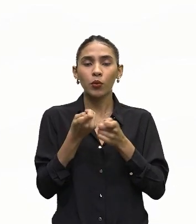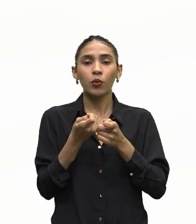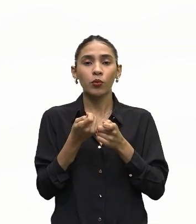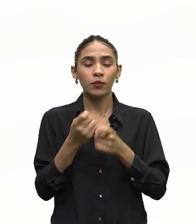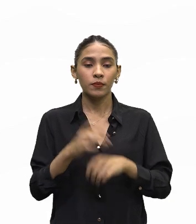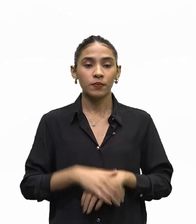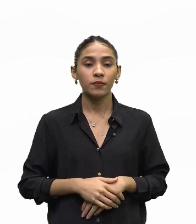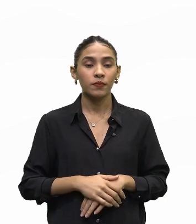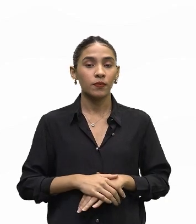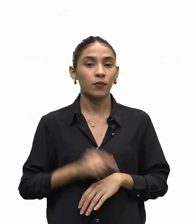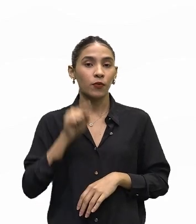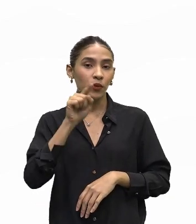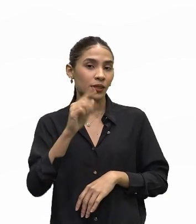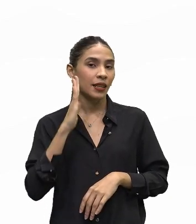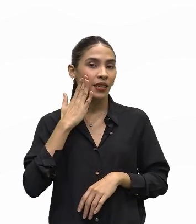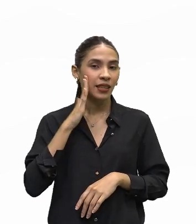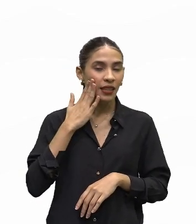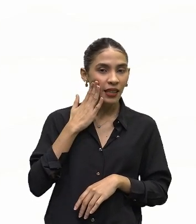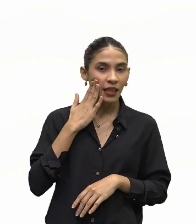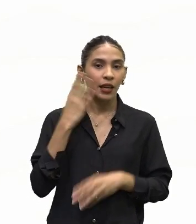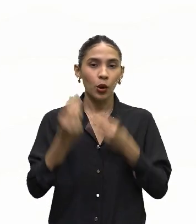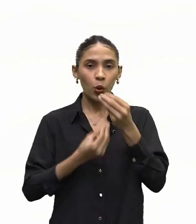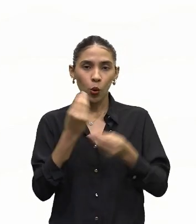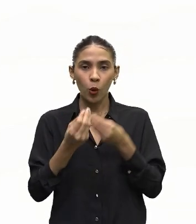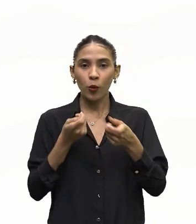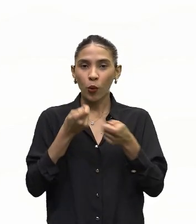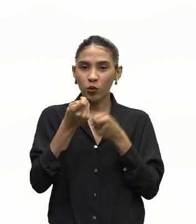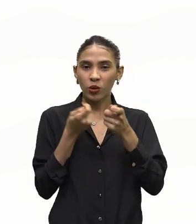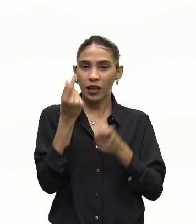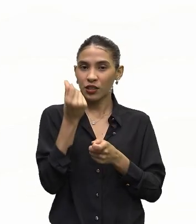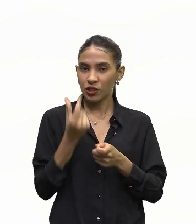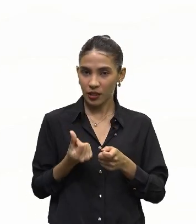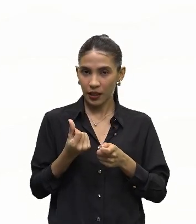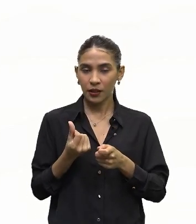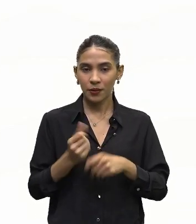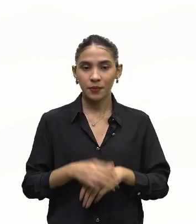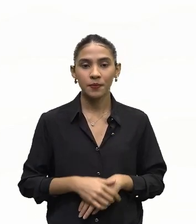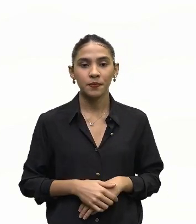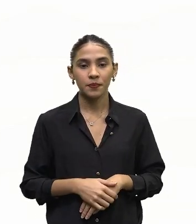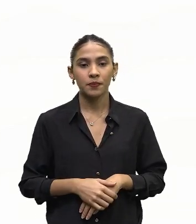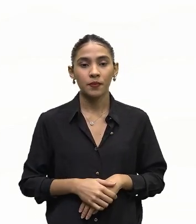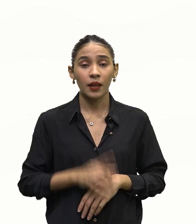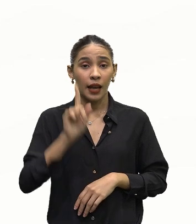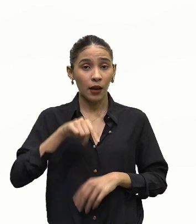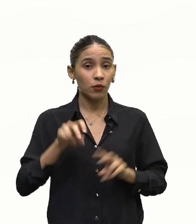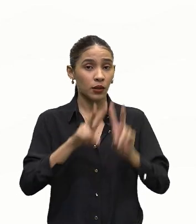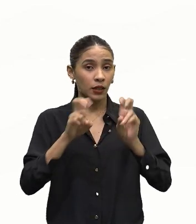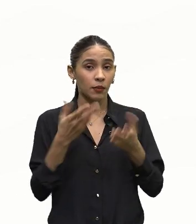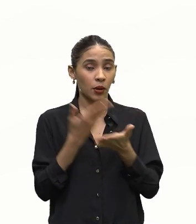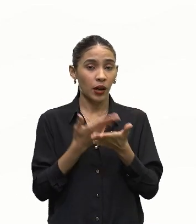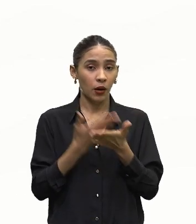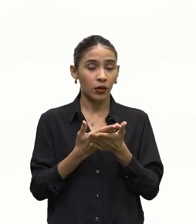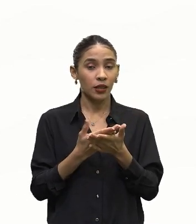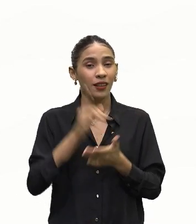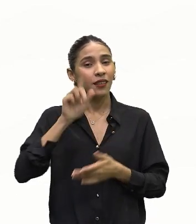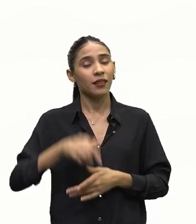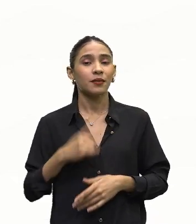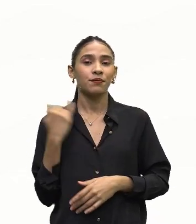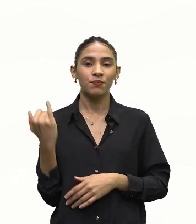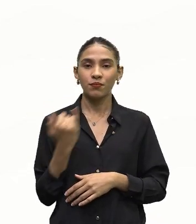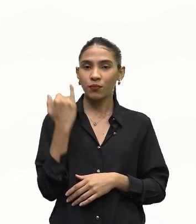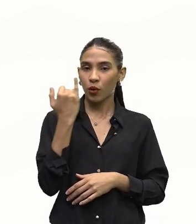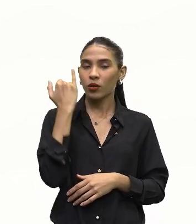Então, entender sobre as finanças comportamentais, que é o conteúdo dessa aula, é extremamente importante para